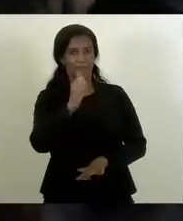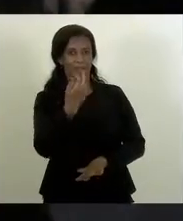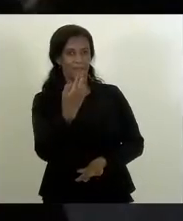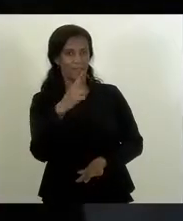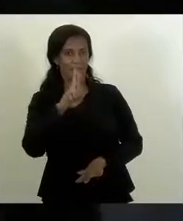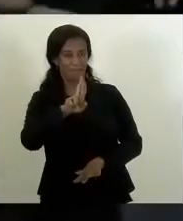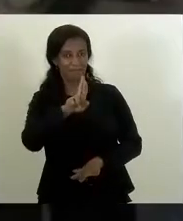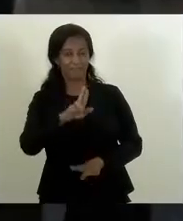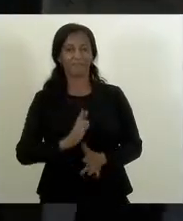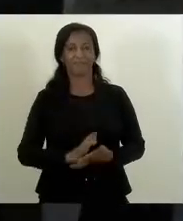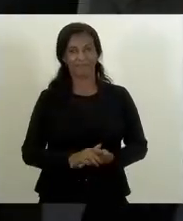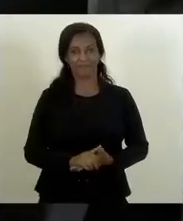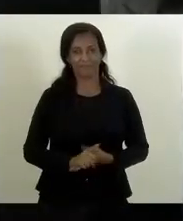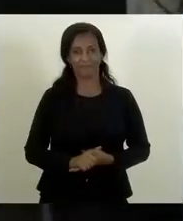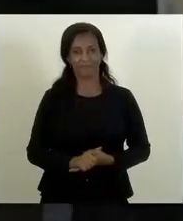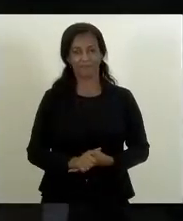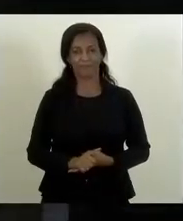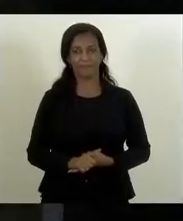Rodrigo Bacelar.